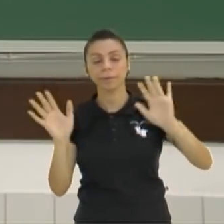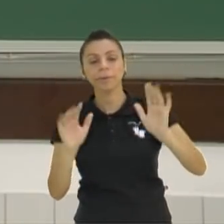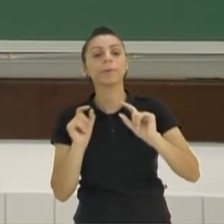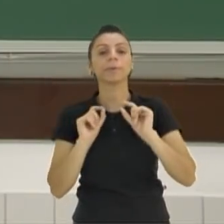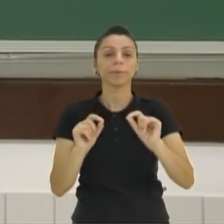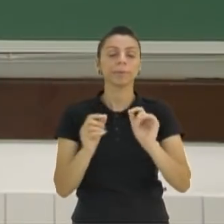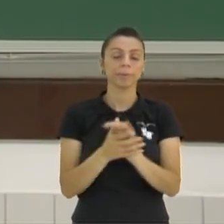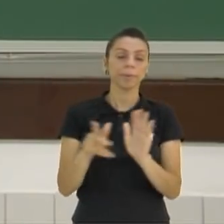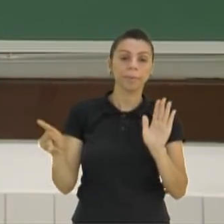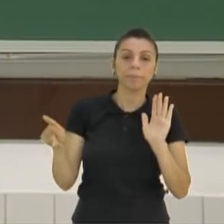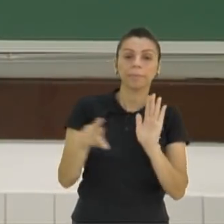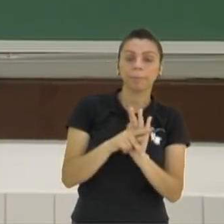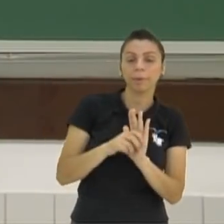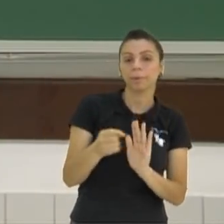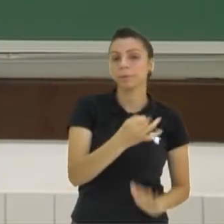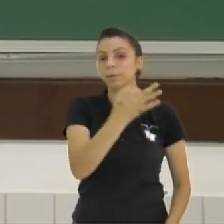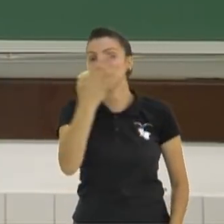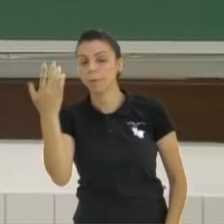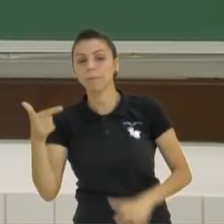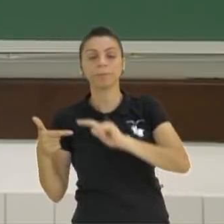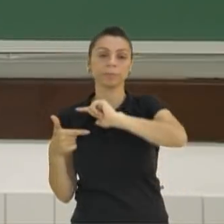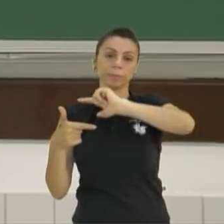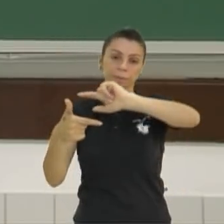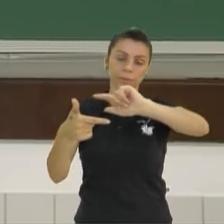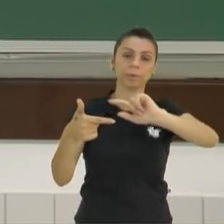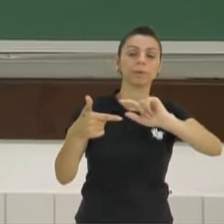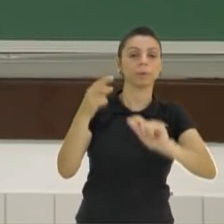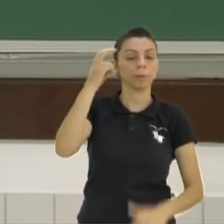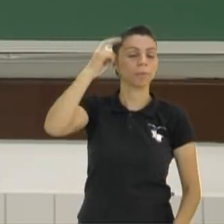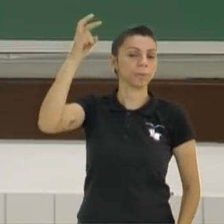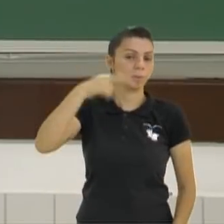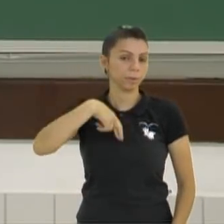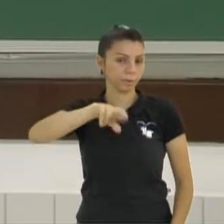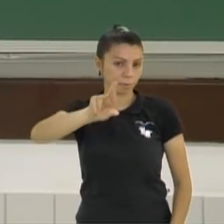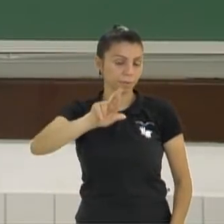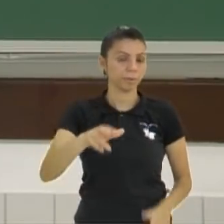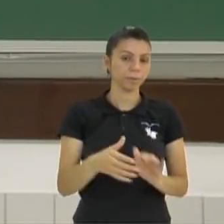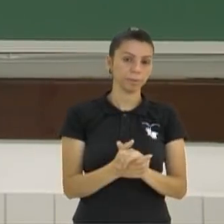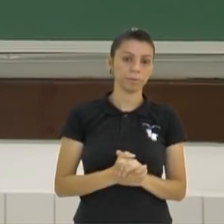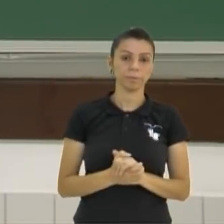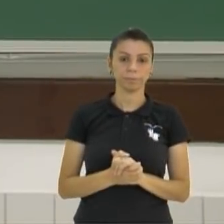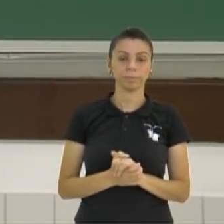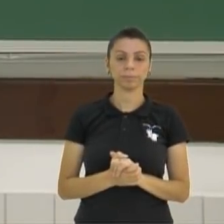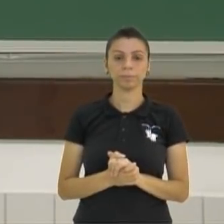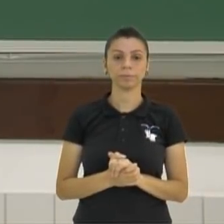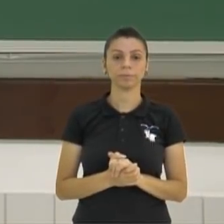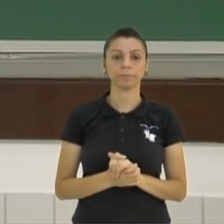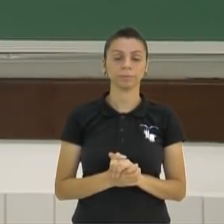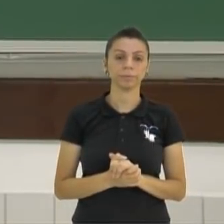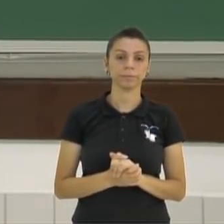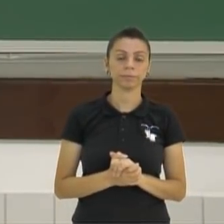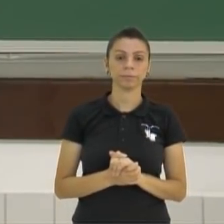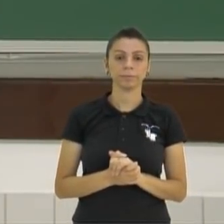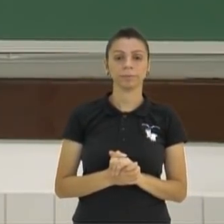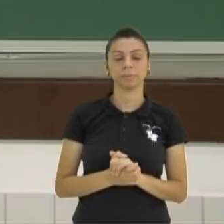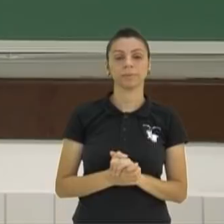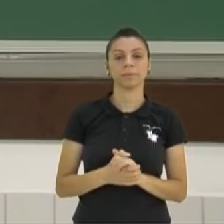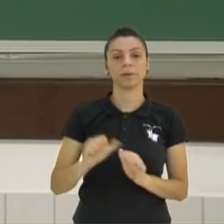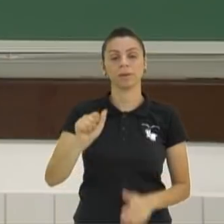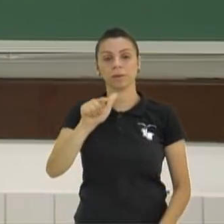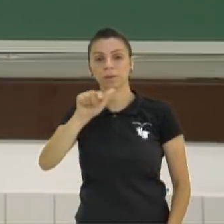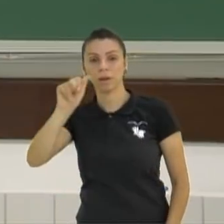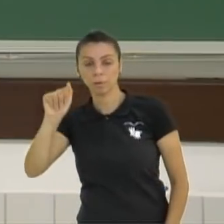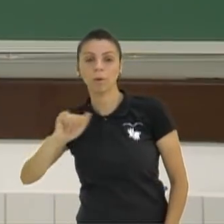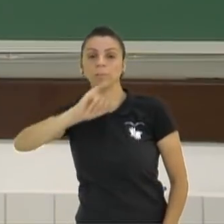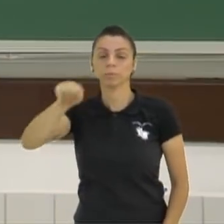cumprimento próprio de algumas tradições, culturas religiosas do nosso mundo. Então, Shalom para quem é